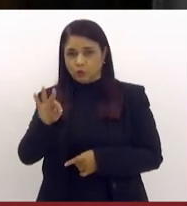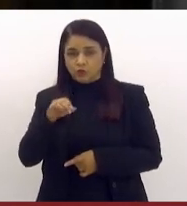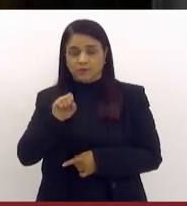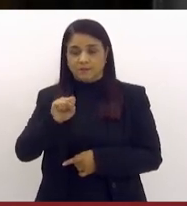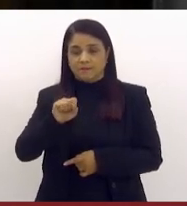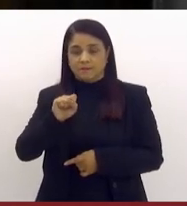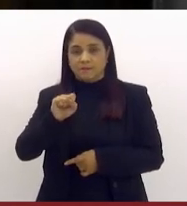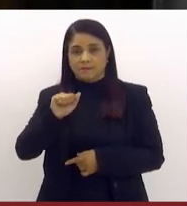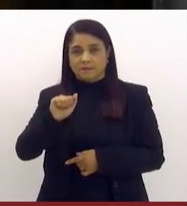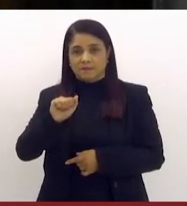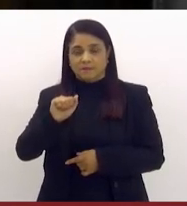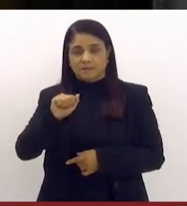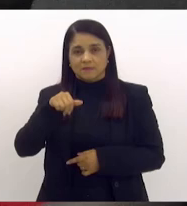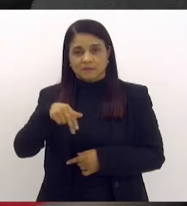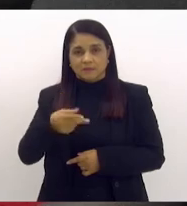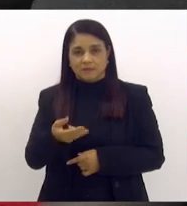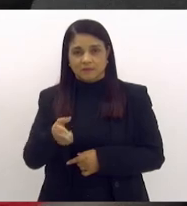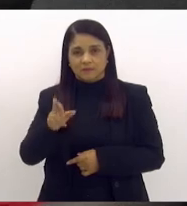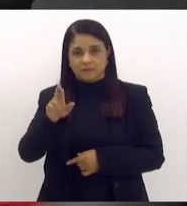companheiro Sandro